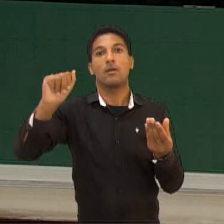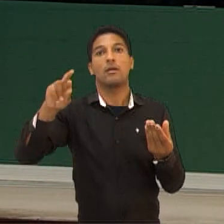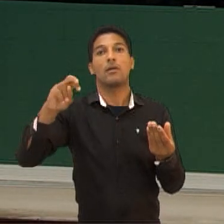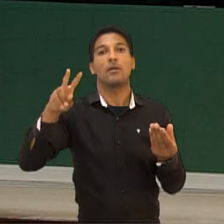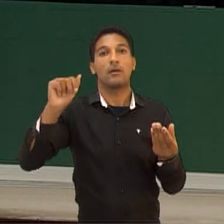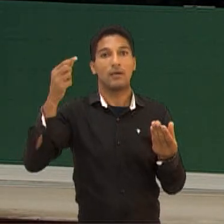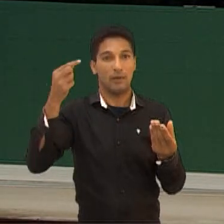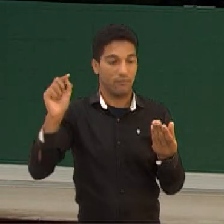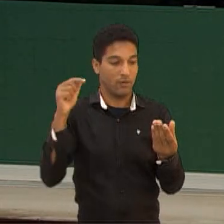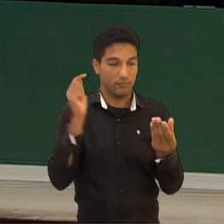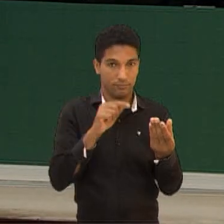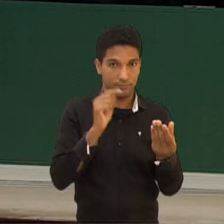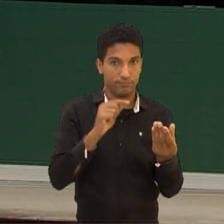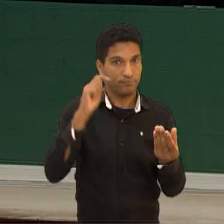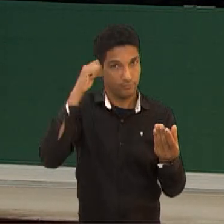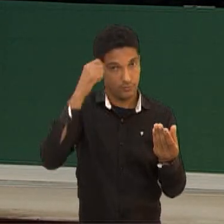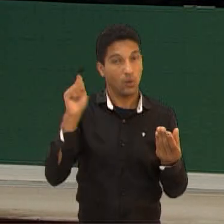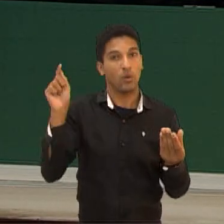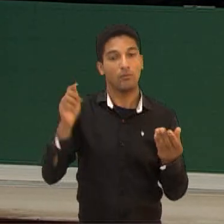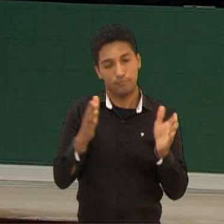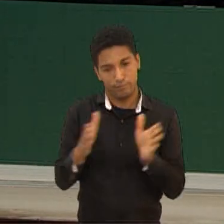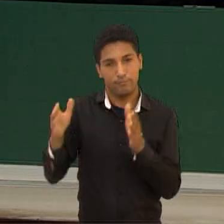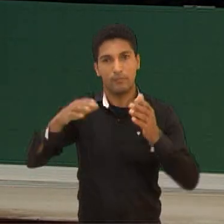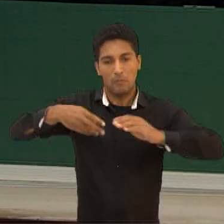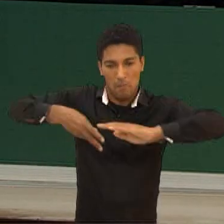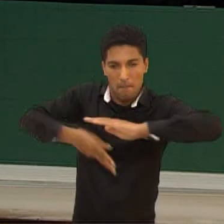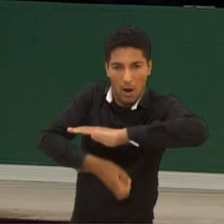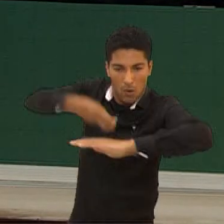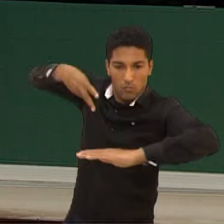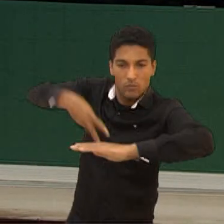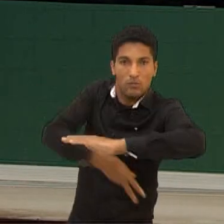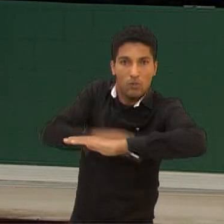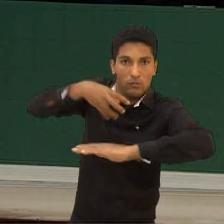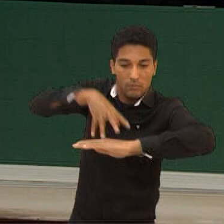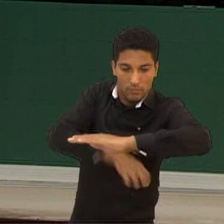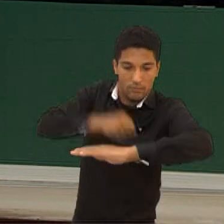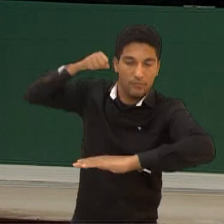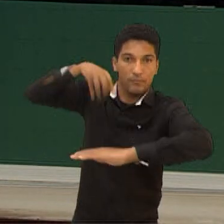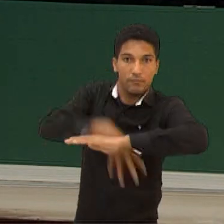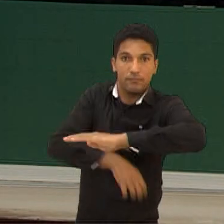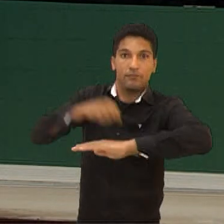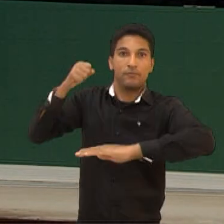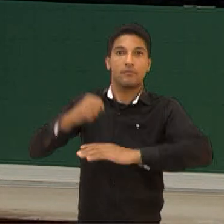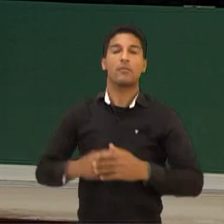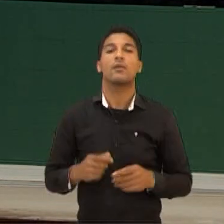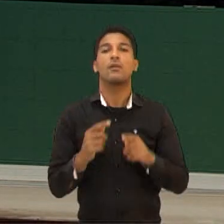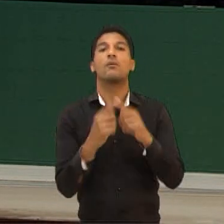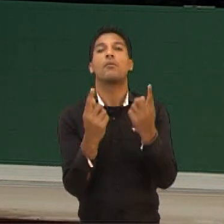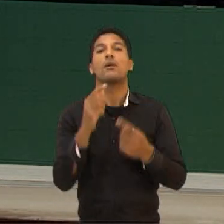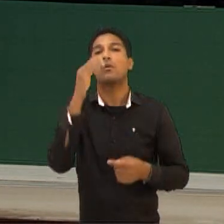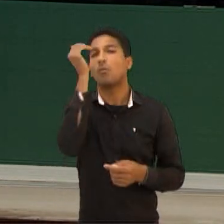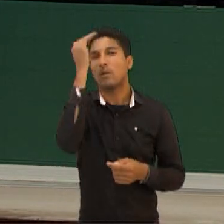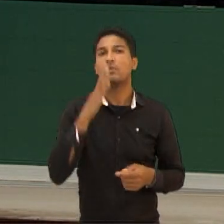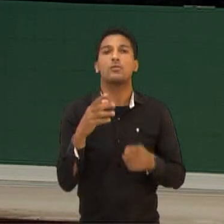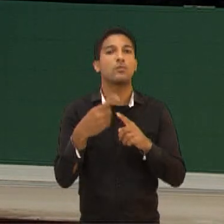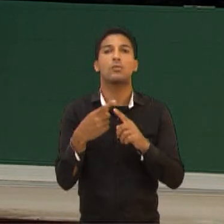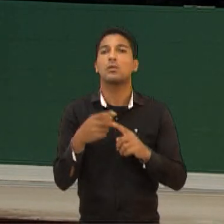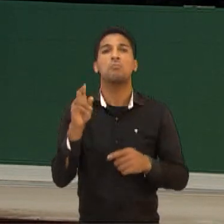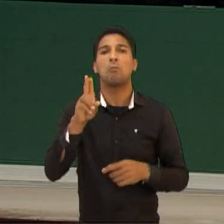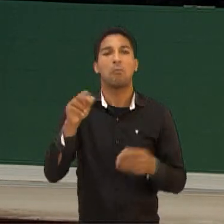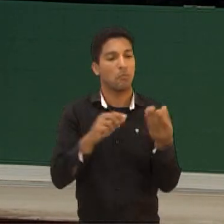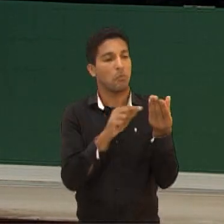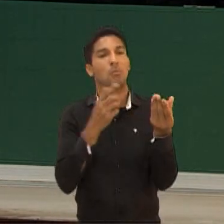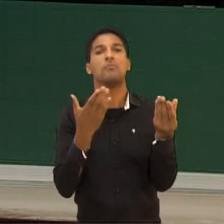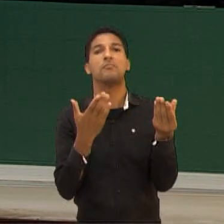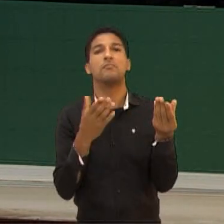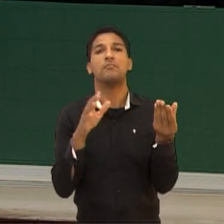quantidade de rios que nós temos, né, temos as maiores bacias hidrográficas do planeta, o maior rio do planeta em extensão e volume de água,